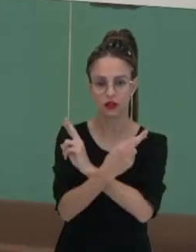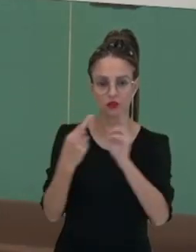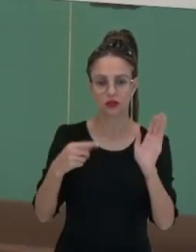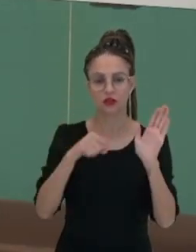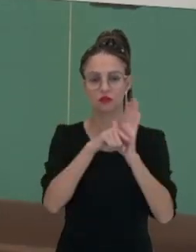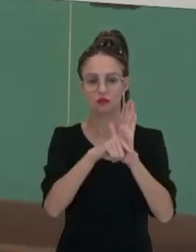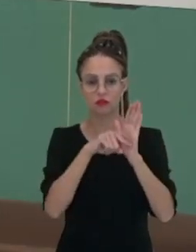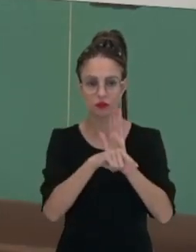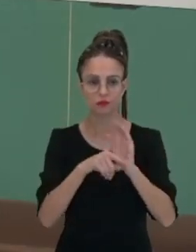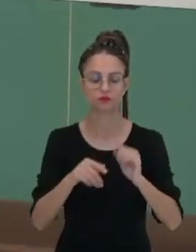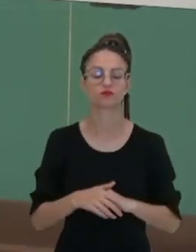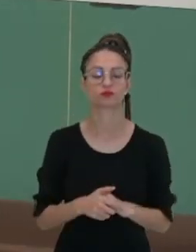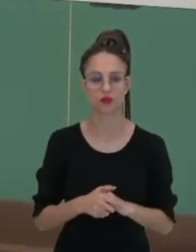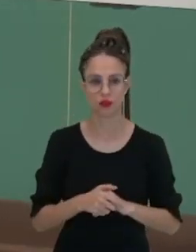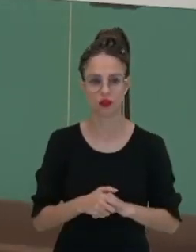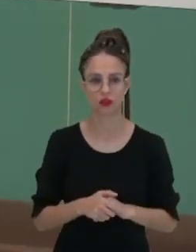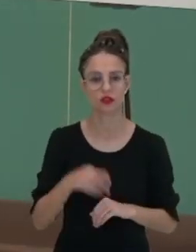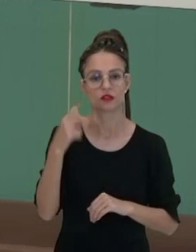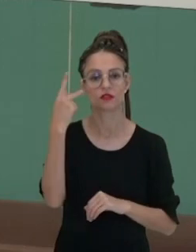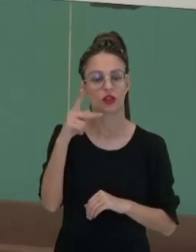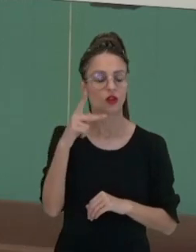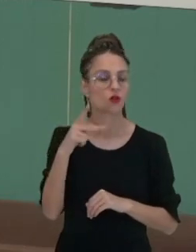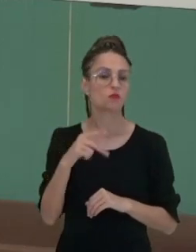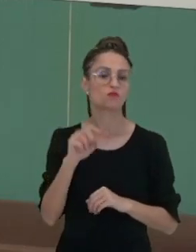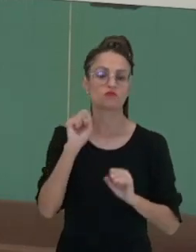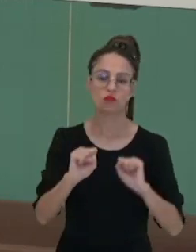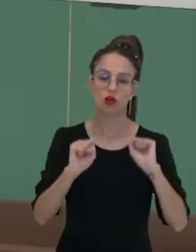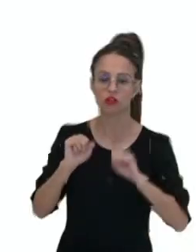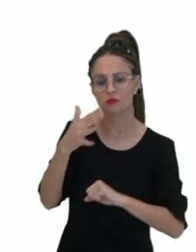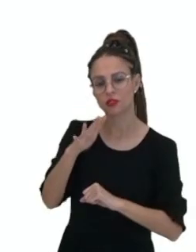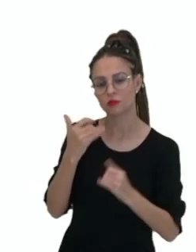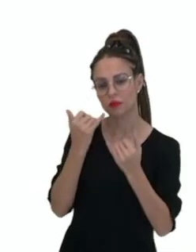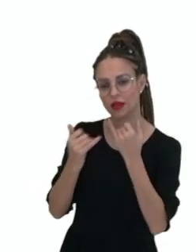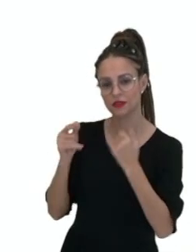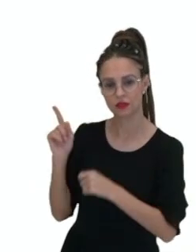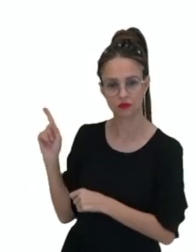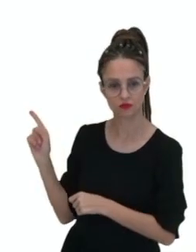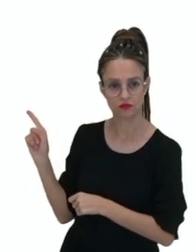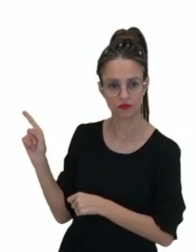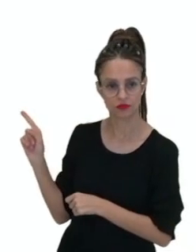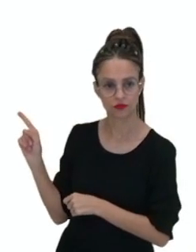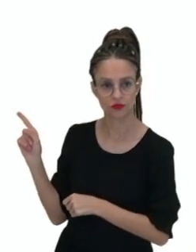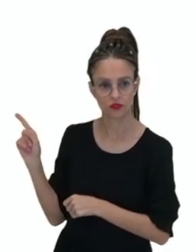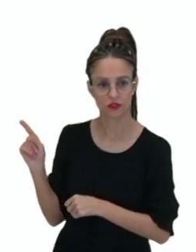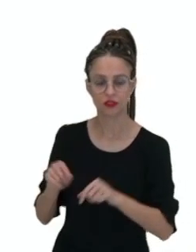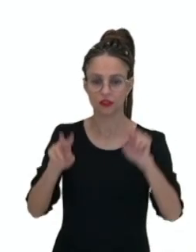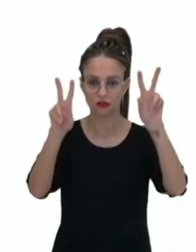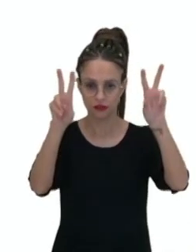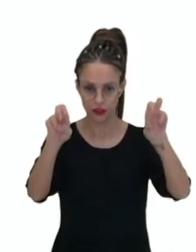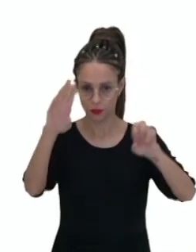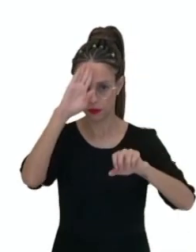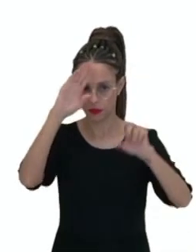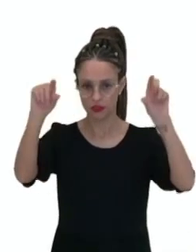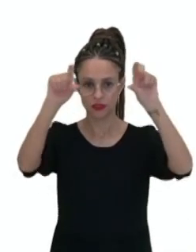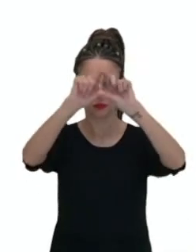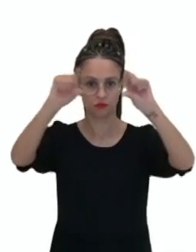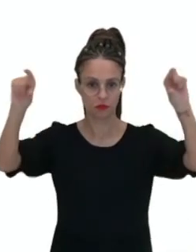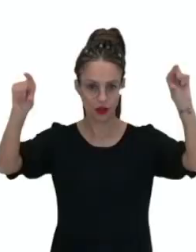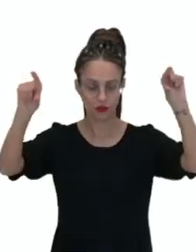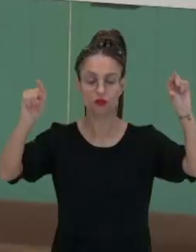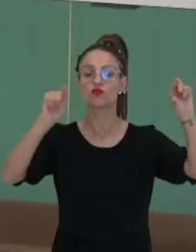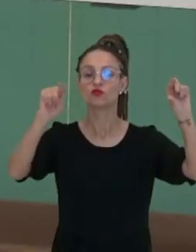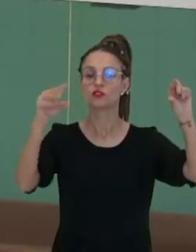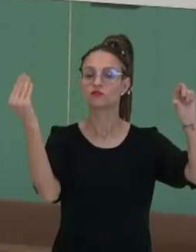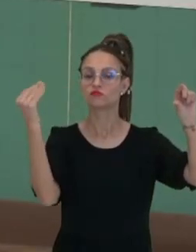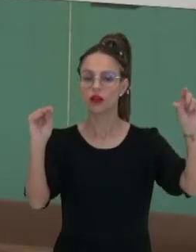nessa aula e em outras. O seu mapa pode ficar mais ou menos semelhante a esse aqui. Então, um tema central, e aí você vai